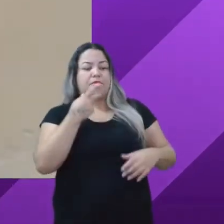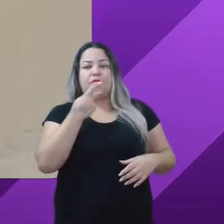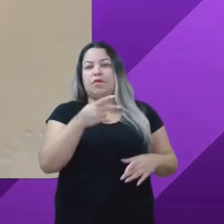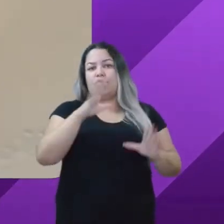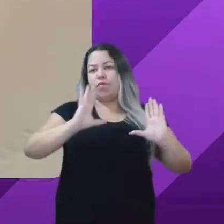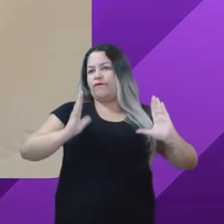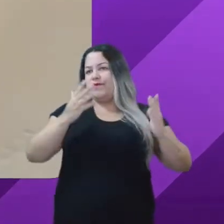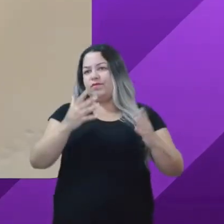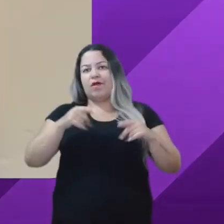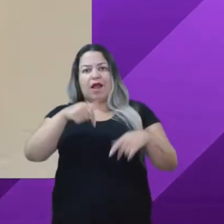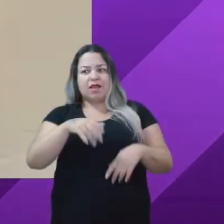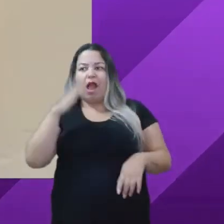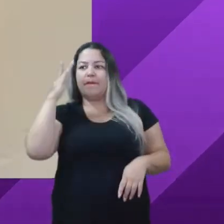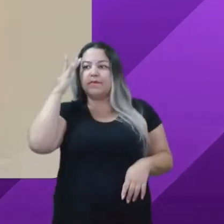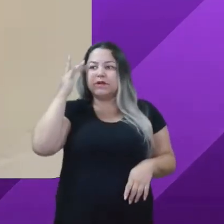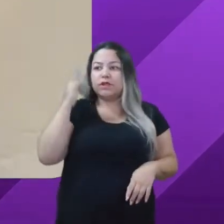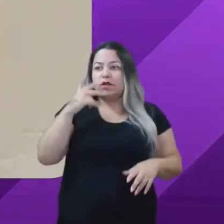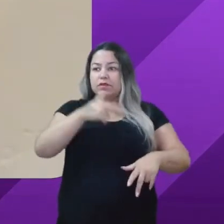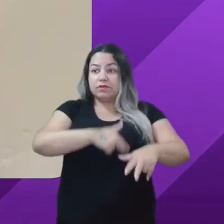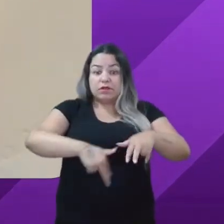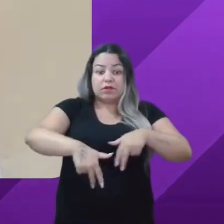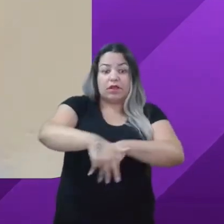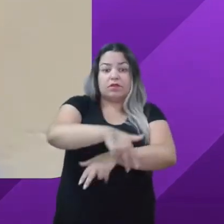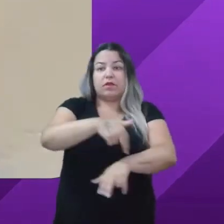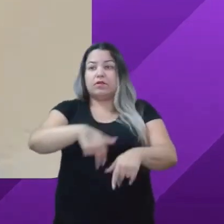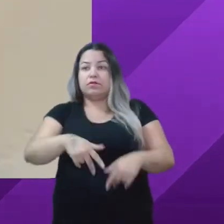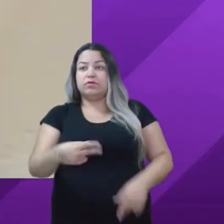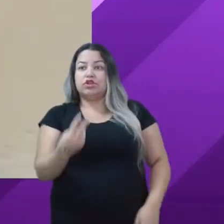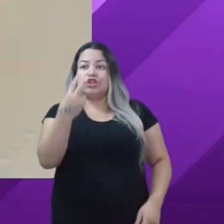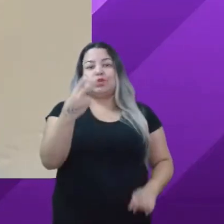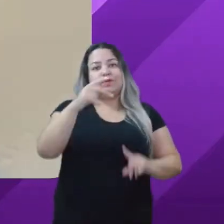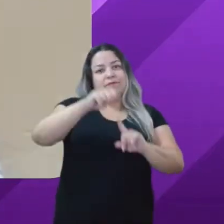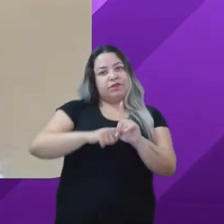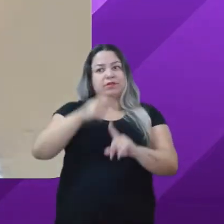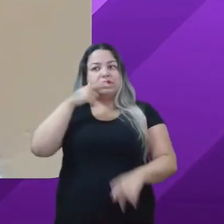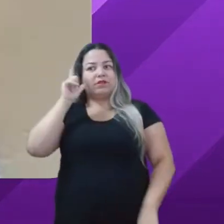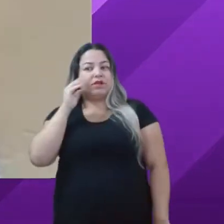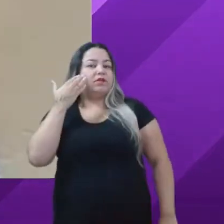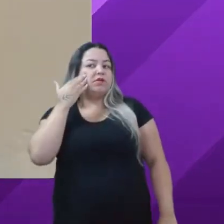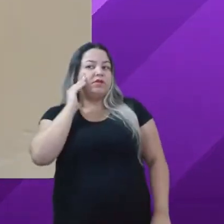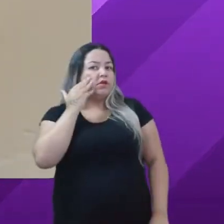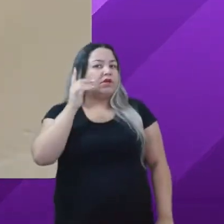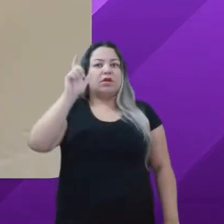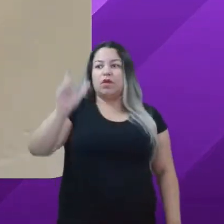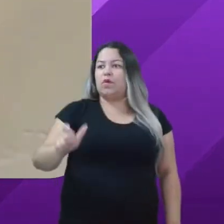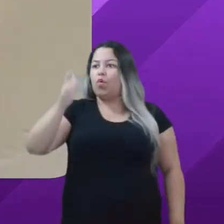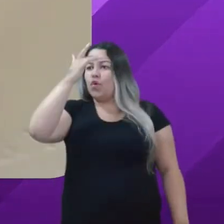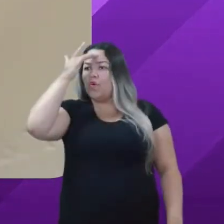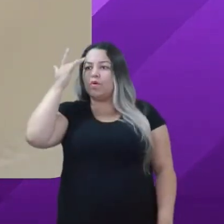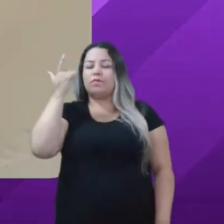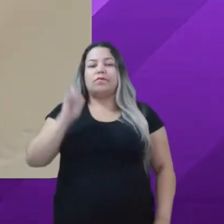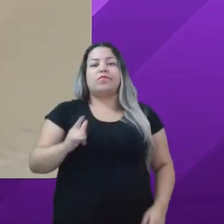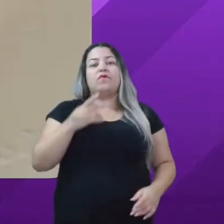aqui amanhã. Não, a gente tem que andar naquele bairro pelo menos 2 meses antes, né? Entender quem é o fulano, porque também,